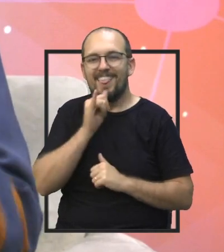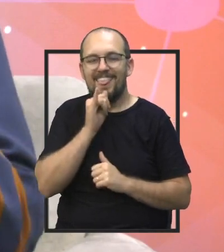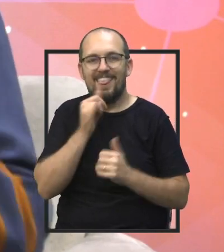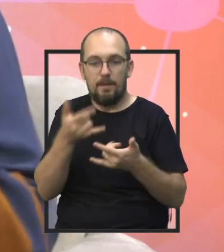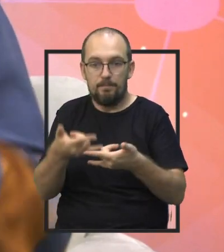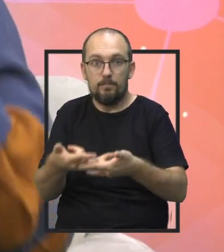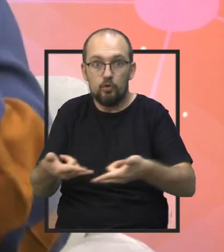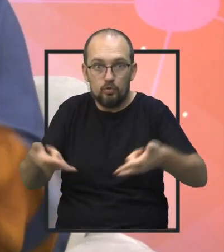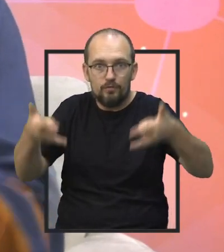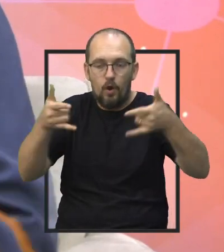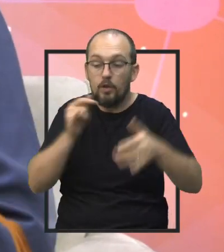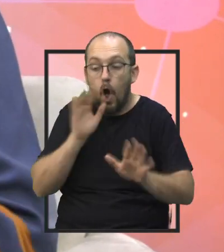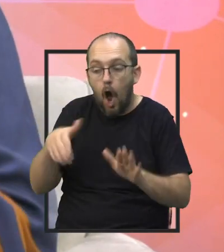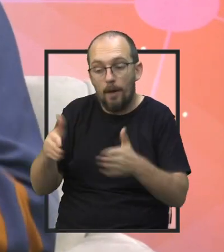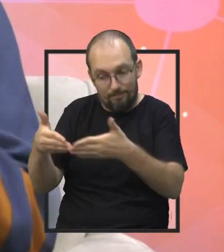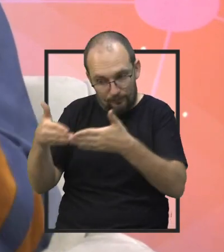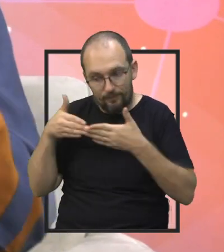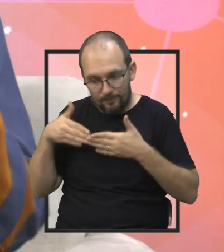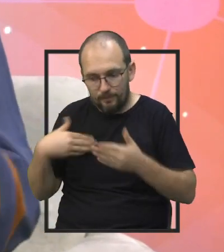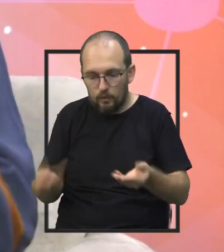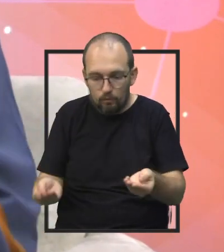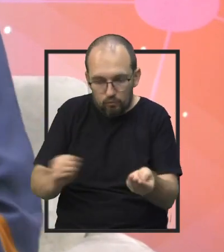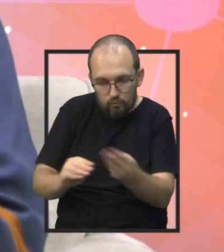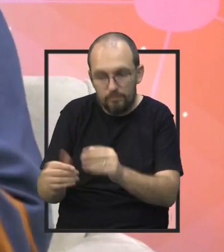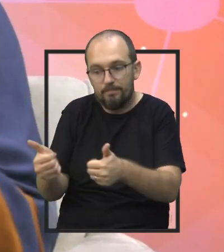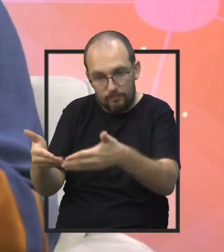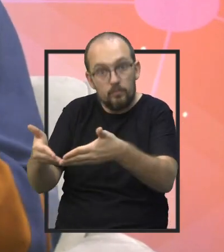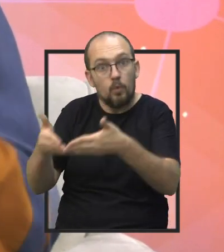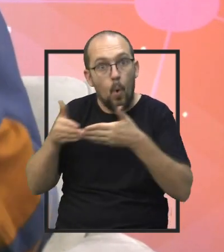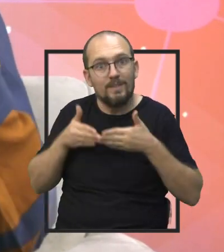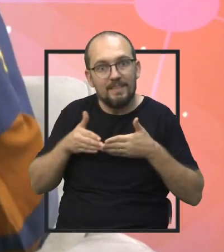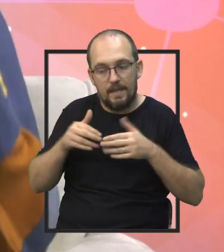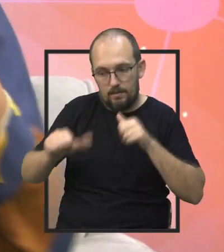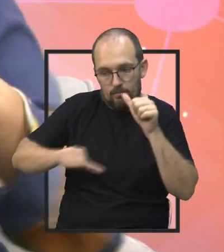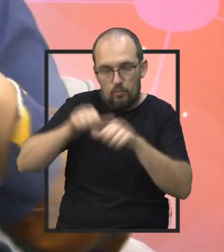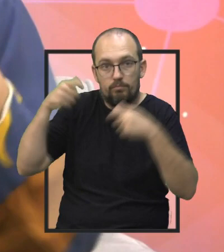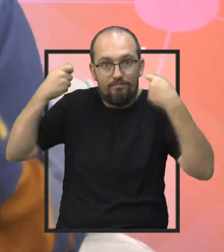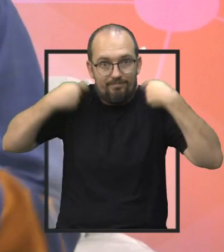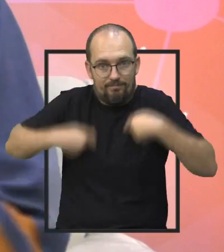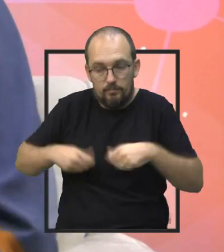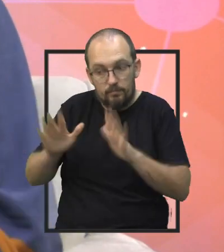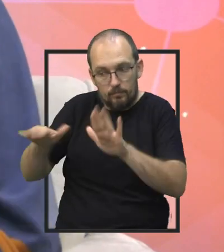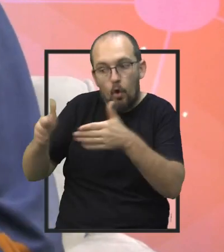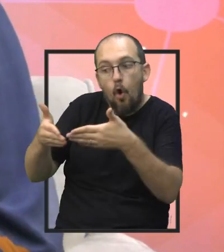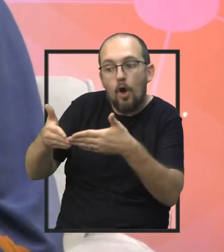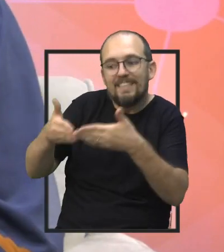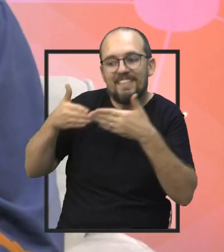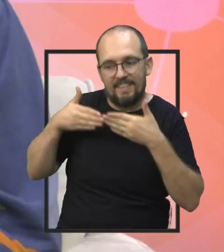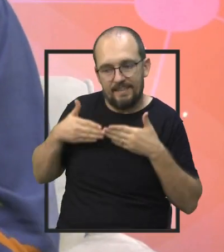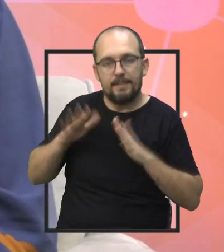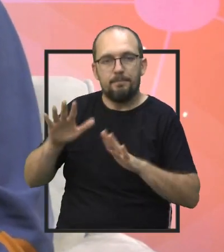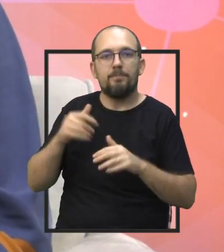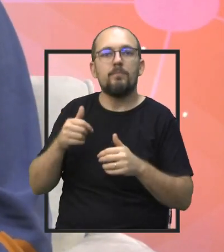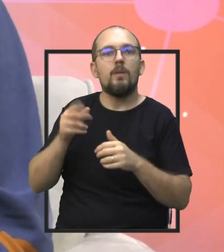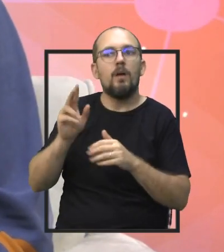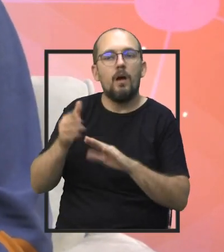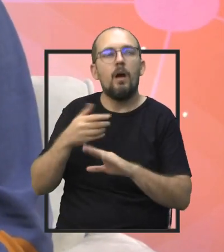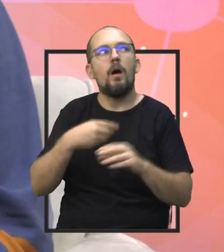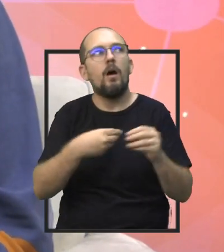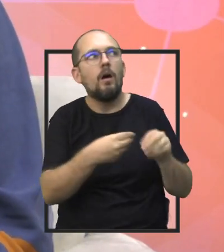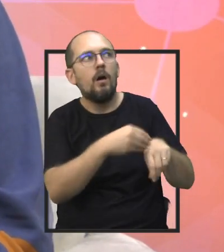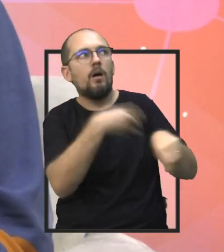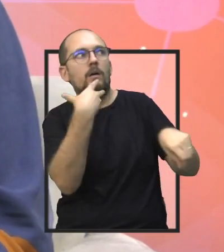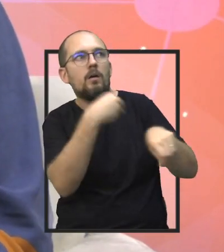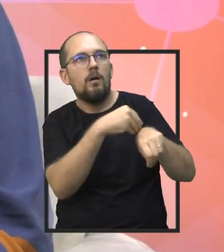de roupa, olha, me dá licença, eu vou trocar, dá licença, eu vou, né, colocar uma blusinha, eu vou trocar a sua roupa. Então, quer dizer, a